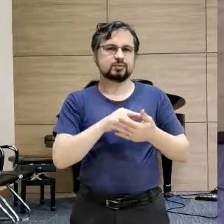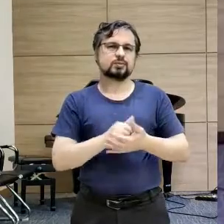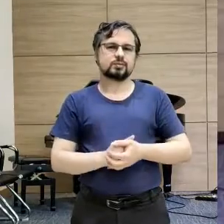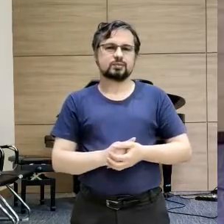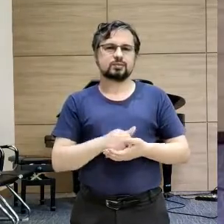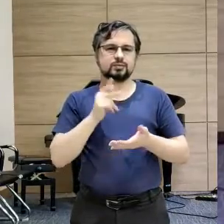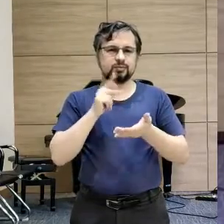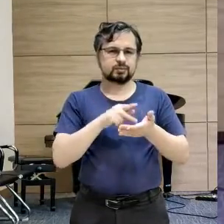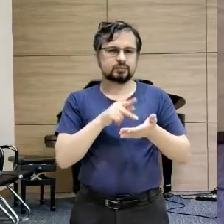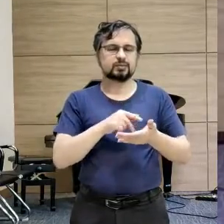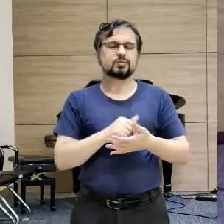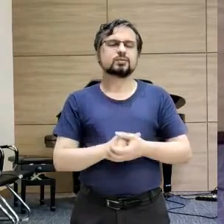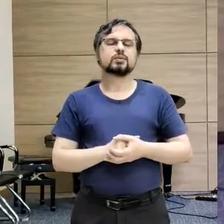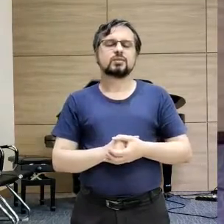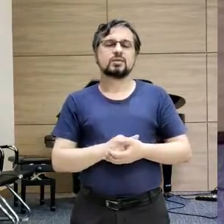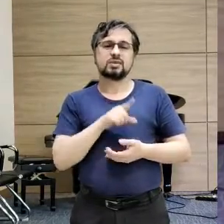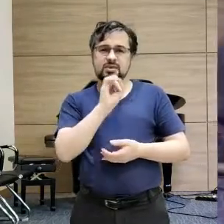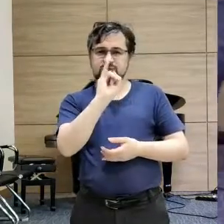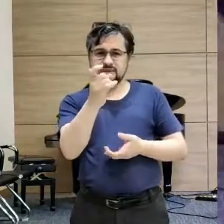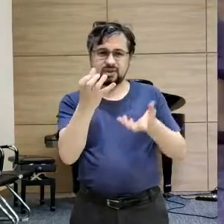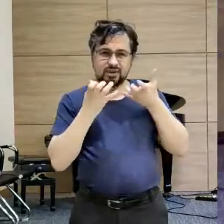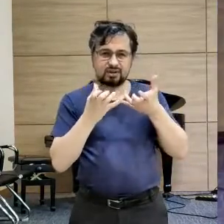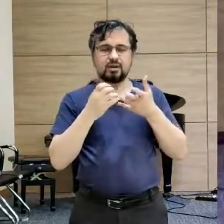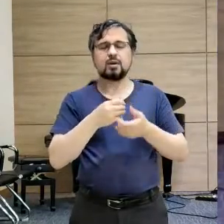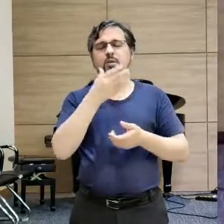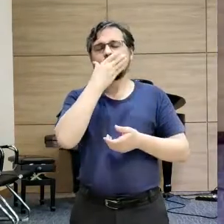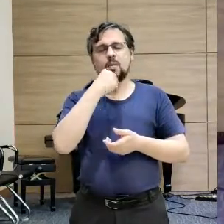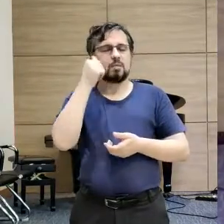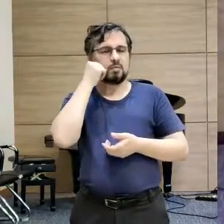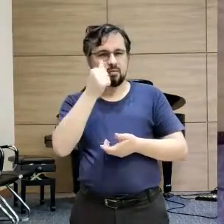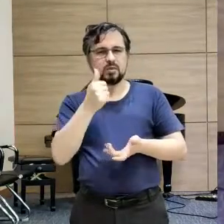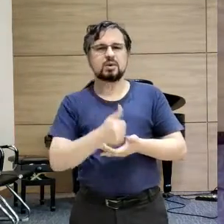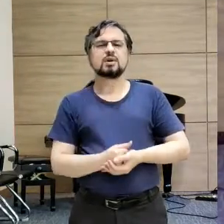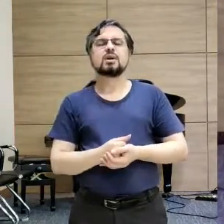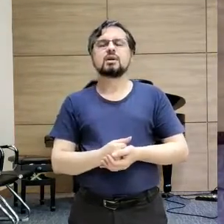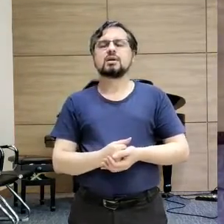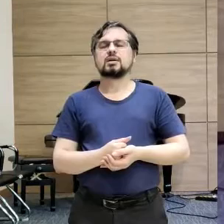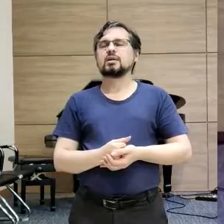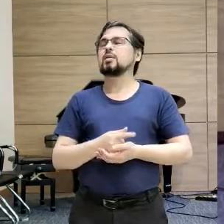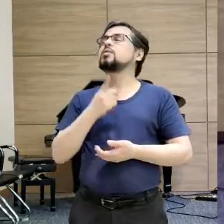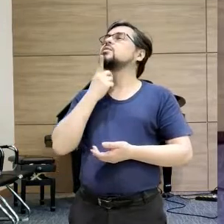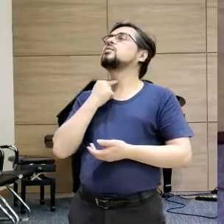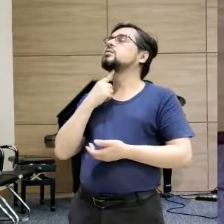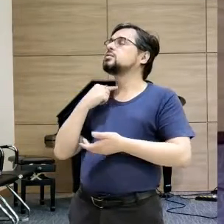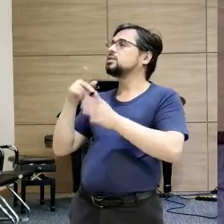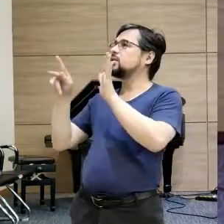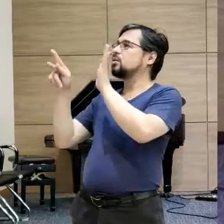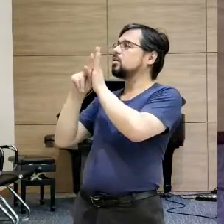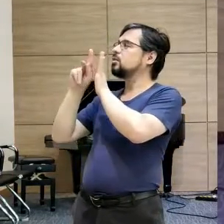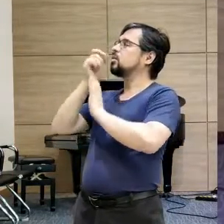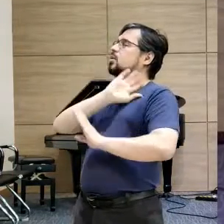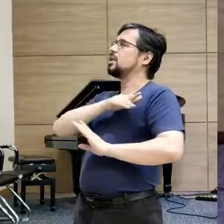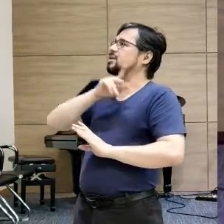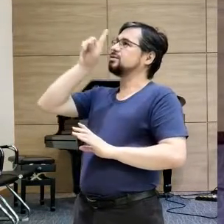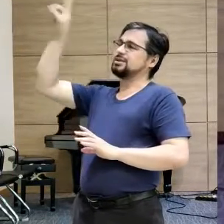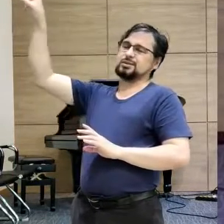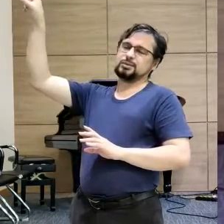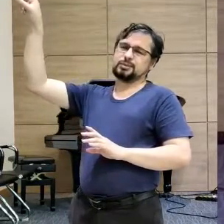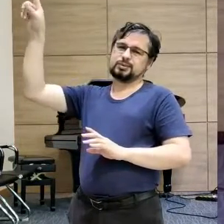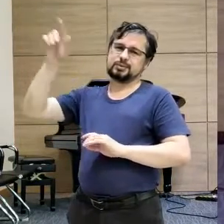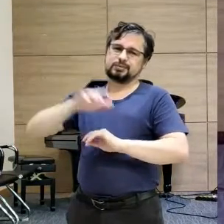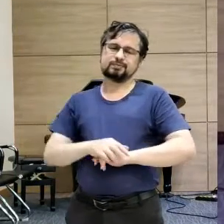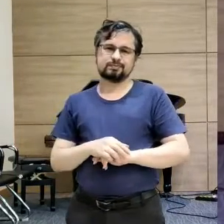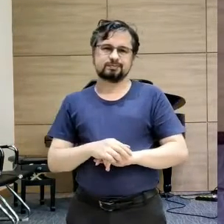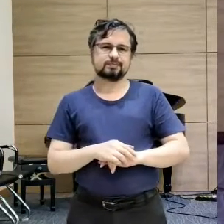de fato e direito, se você quer ser um homem, ser uma mulher, segundo o coração de Deus, amém?